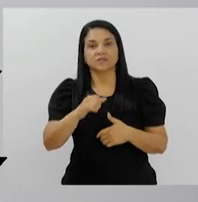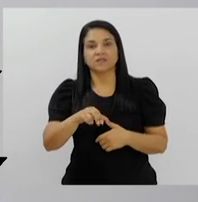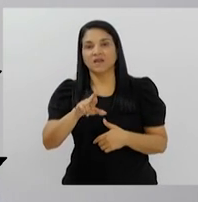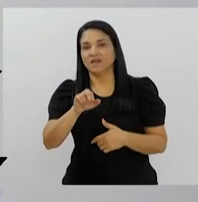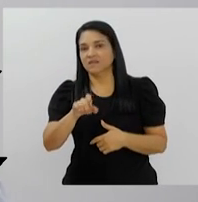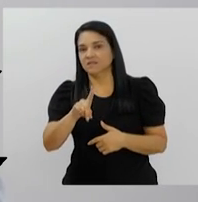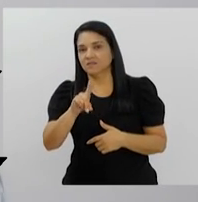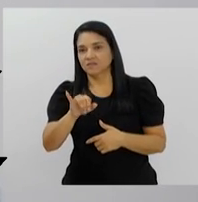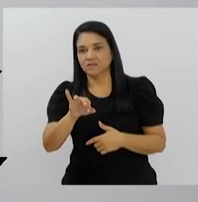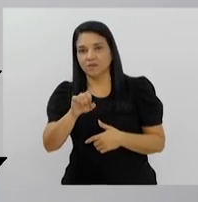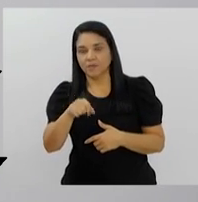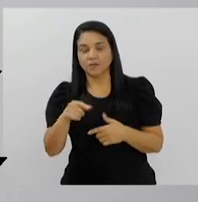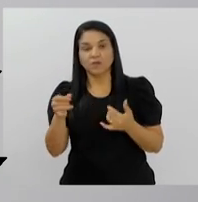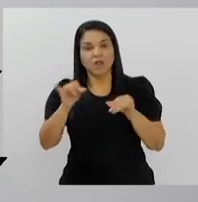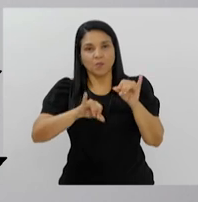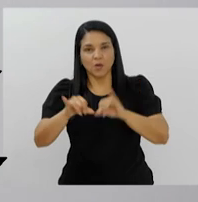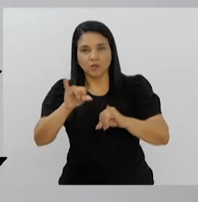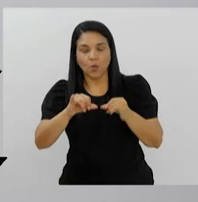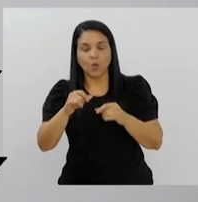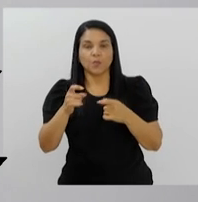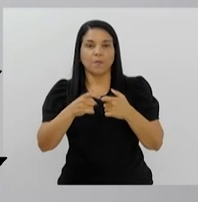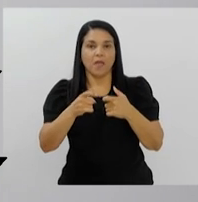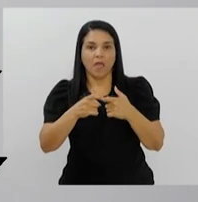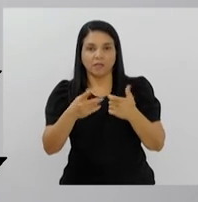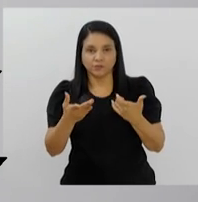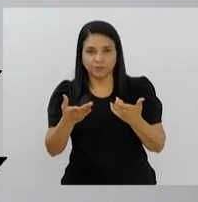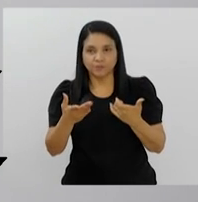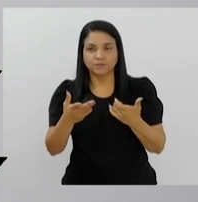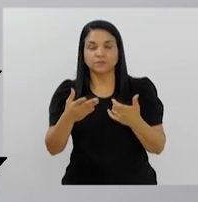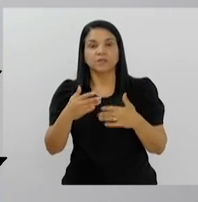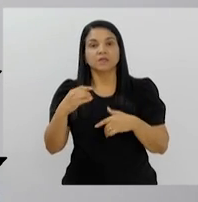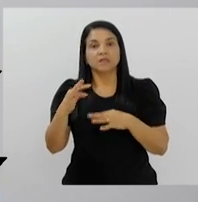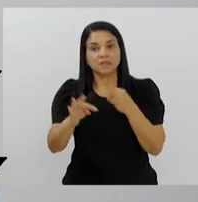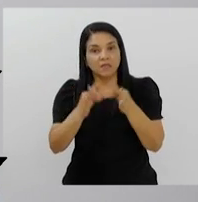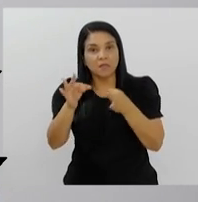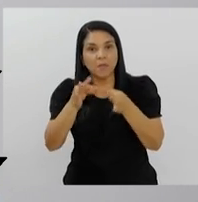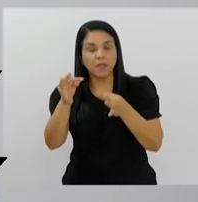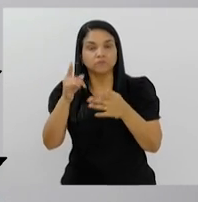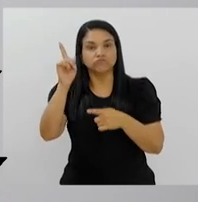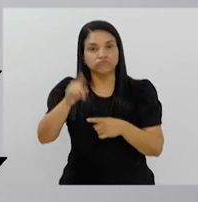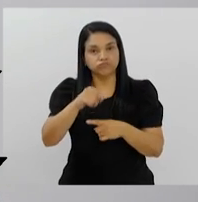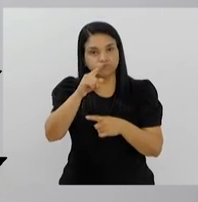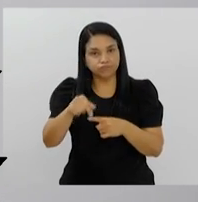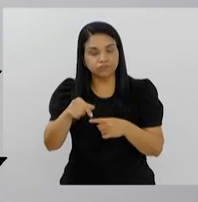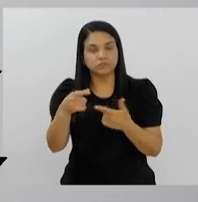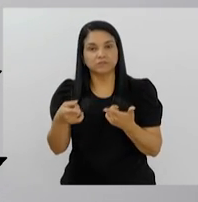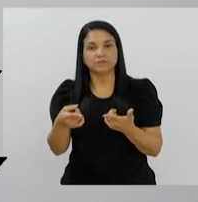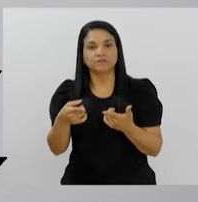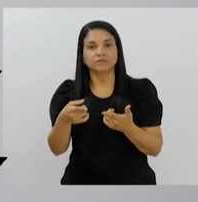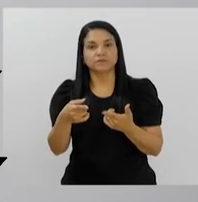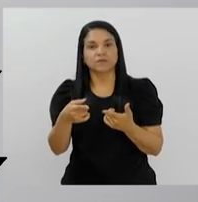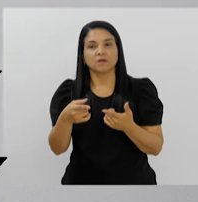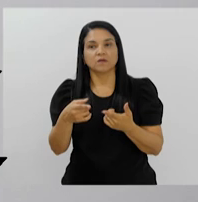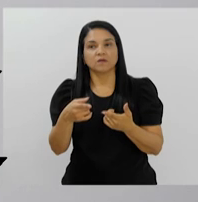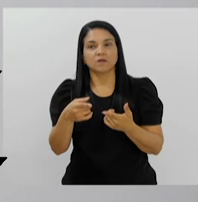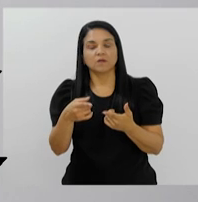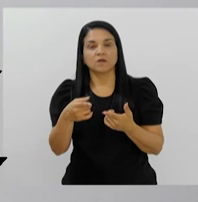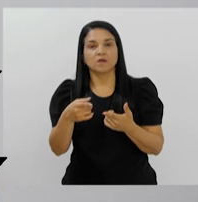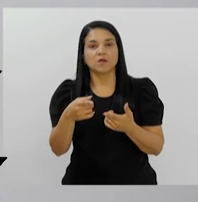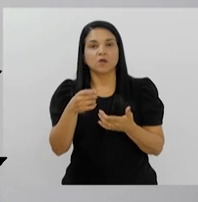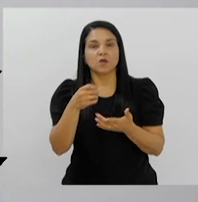Laboratórios muitas vezes já em com tratamento em andamento negativa de cobertura Total ou